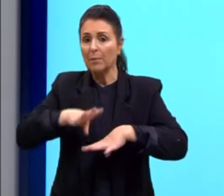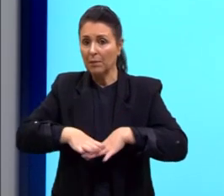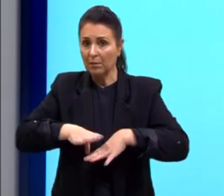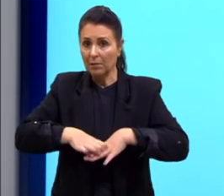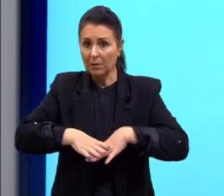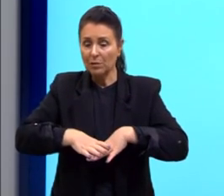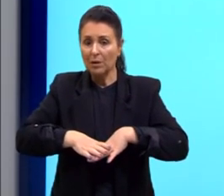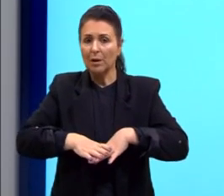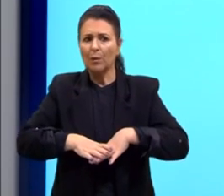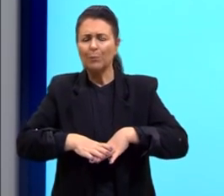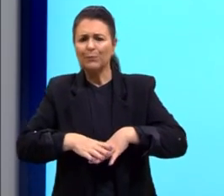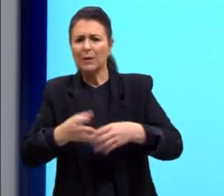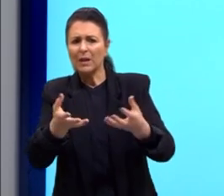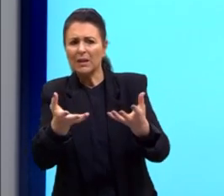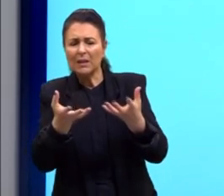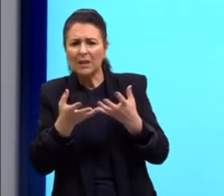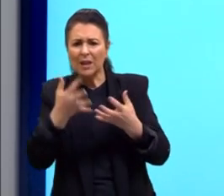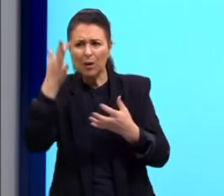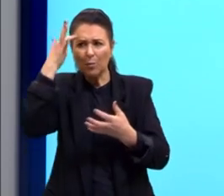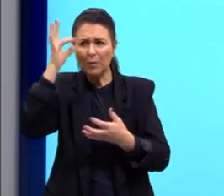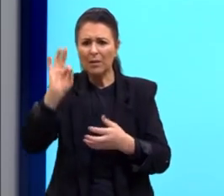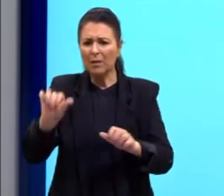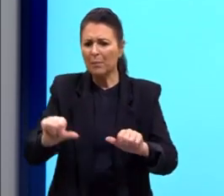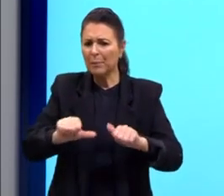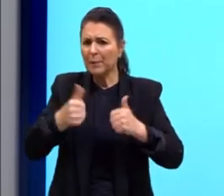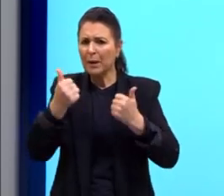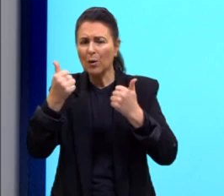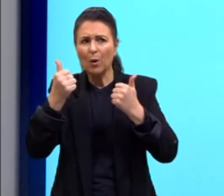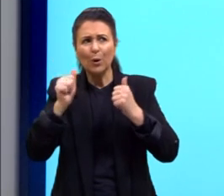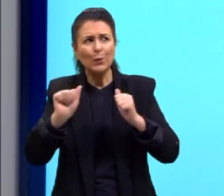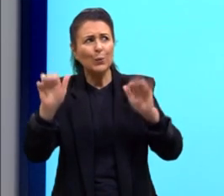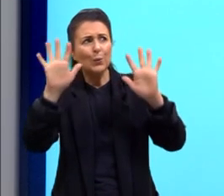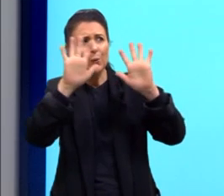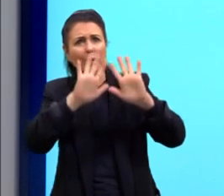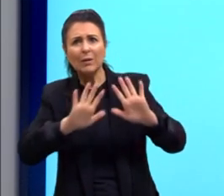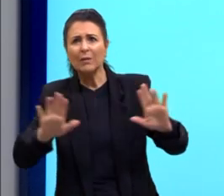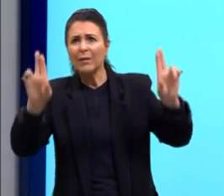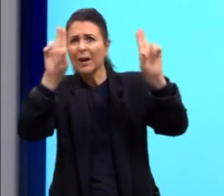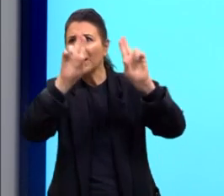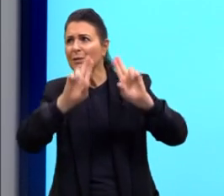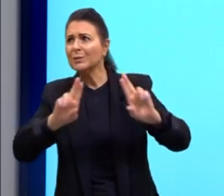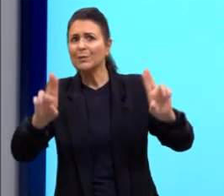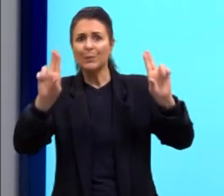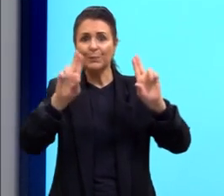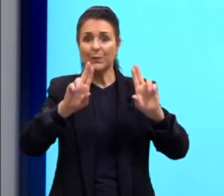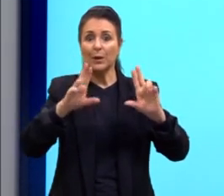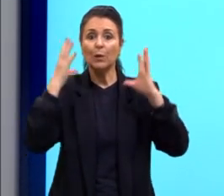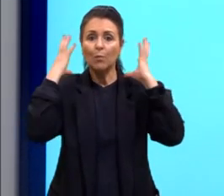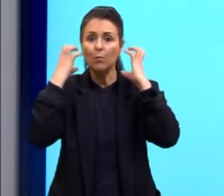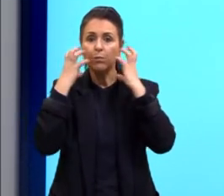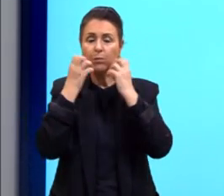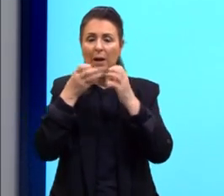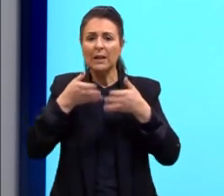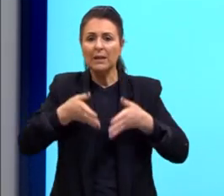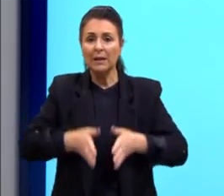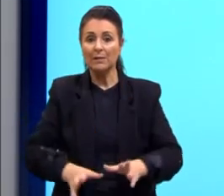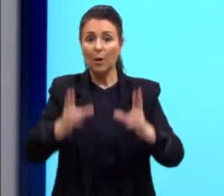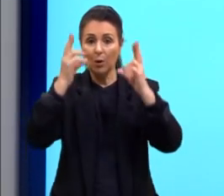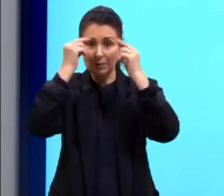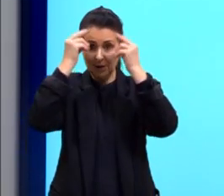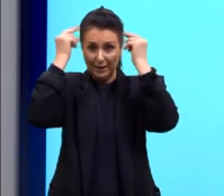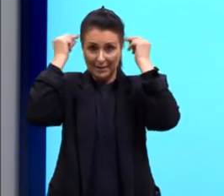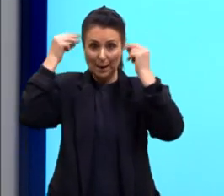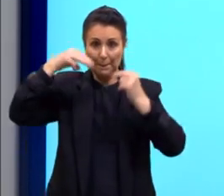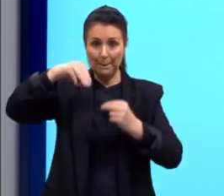matemática na busca de compreender melhor o universo Tales de Mileto nasceu na antiga colónia grega